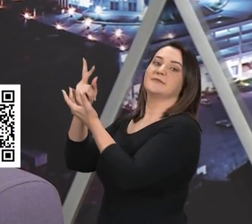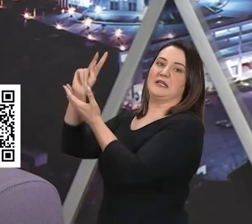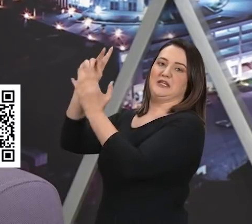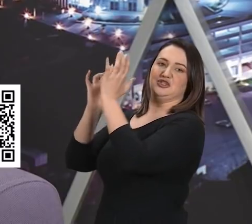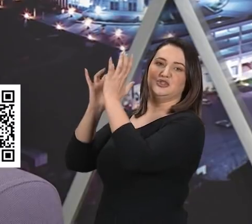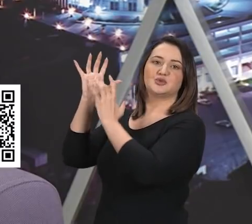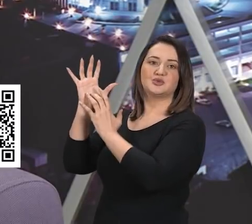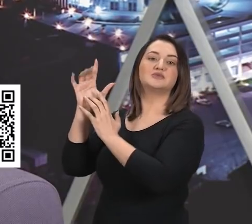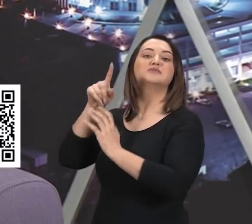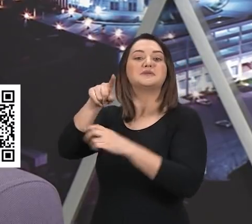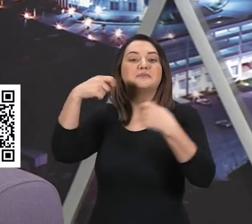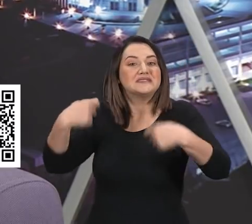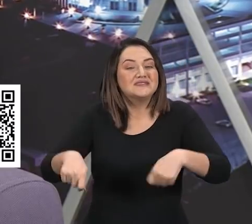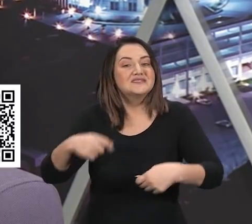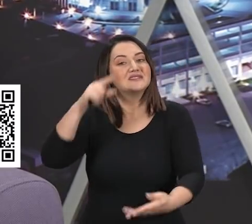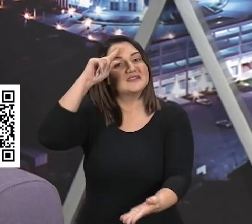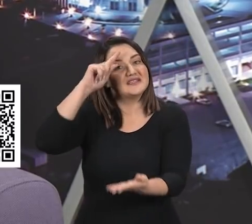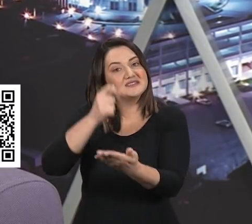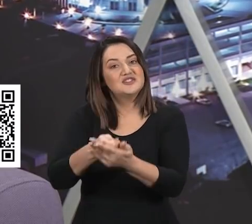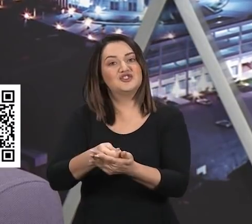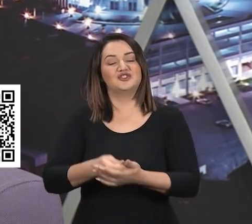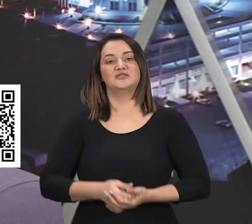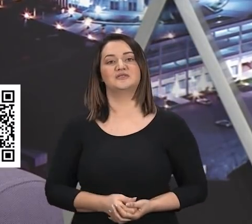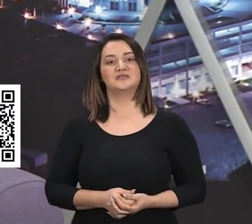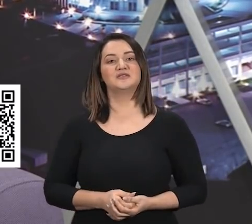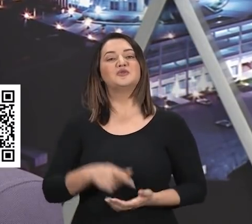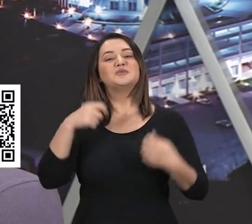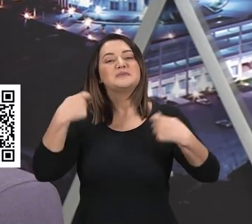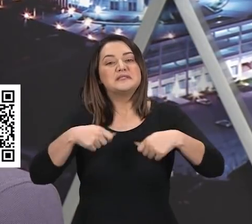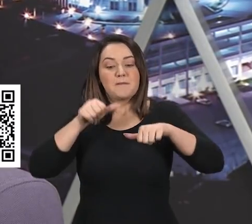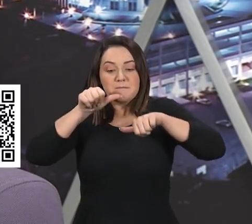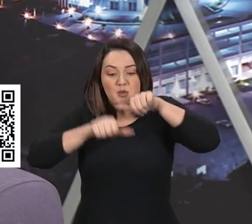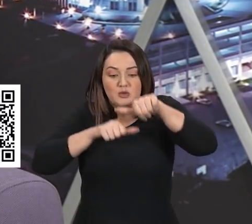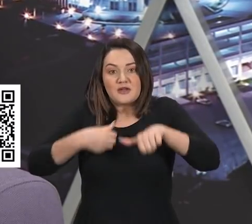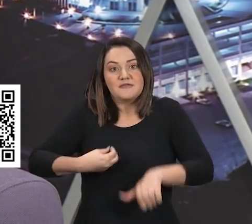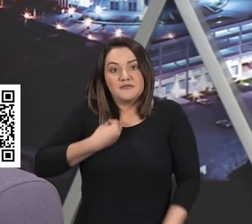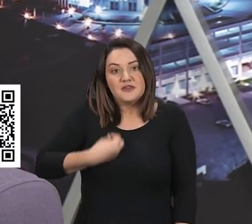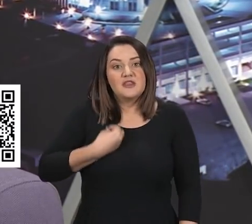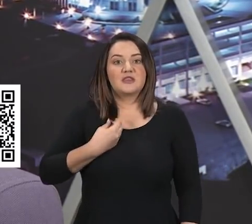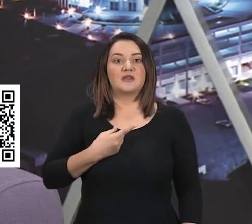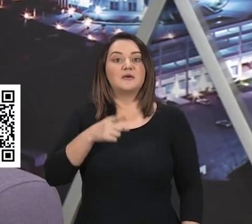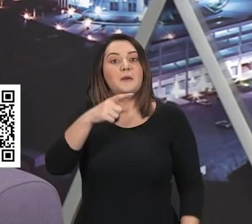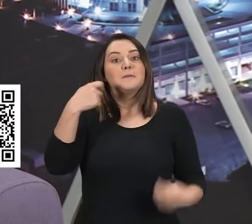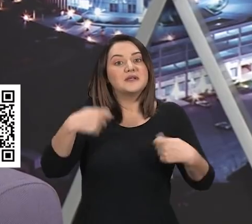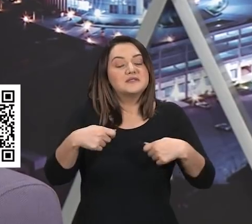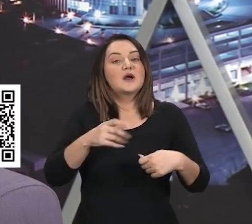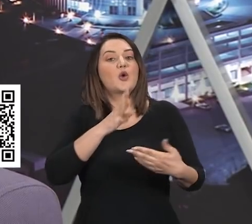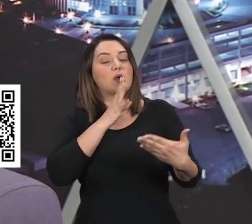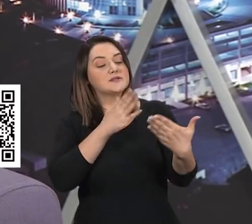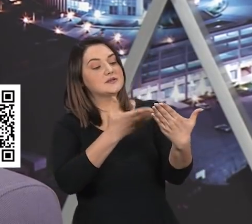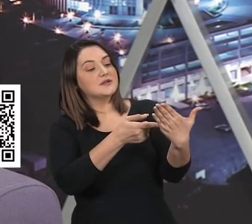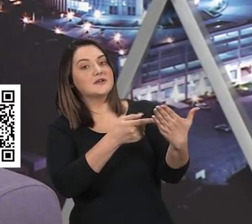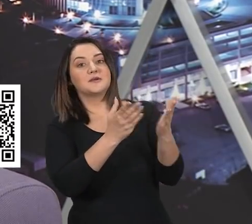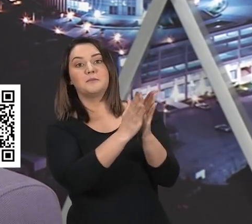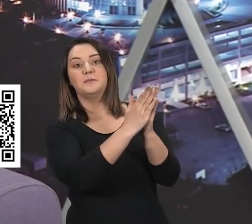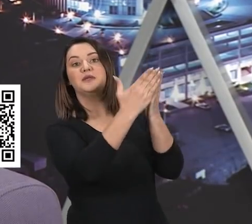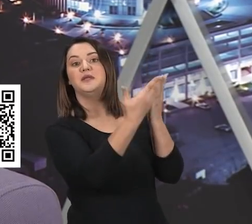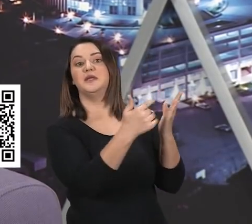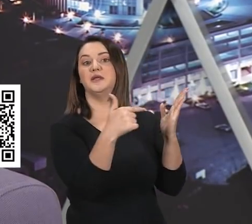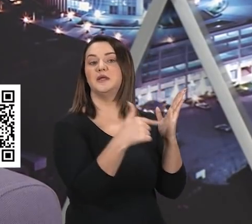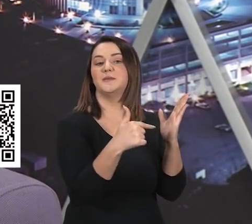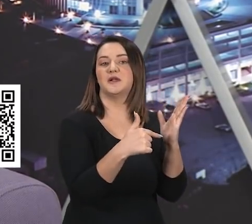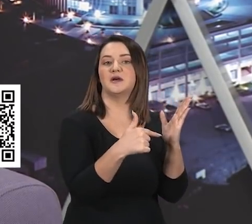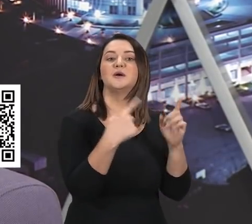entregar sua vida a Jesus. Você precisa tomar uma decisão por Jesus. Você precisa consagrar sua vida a Jesus. Você precisa conhecer